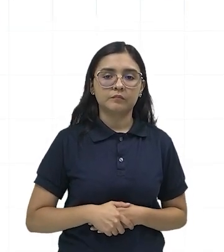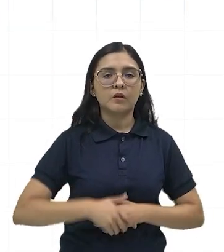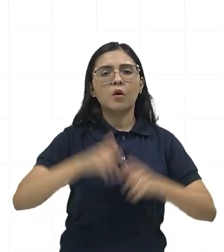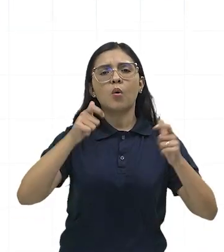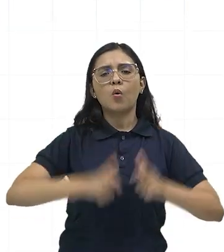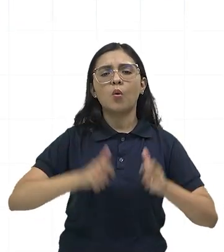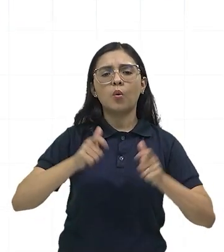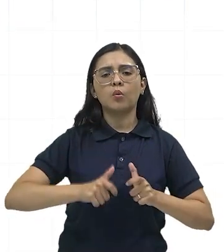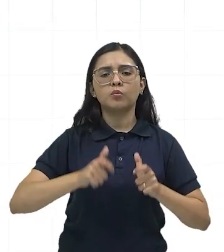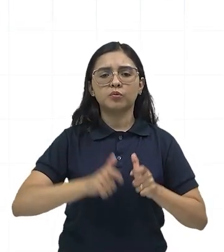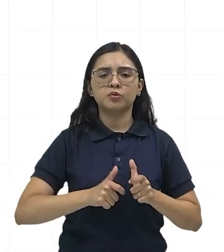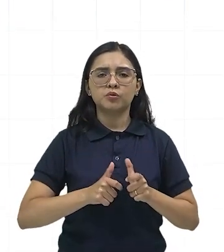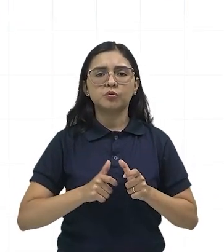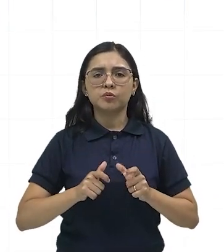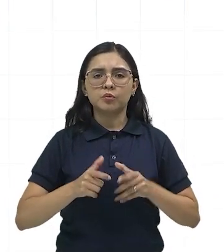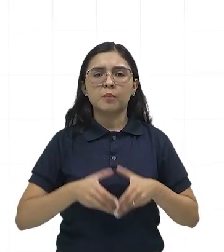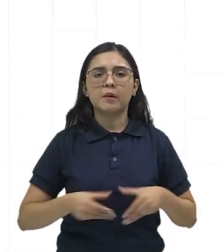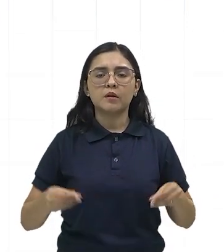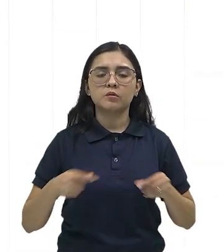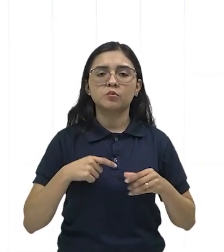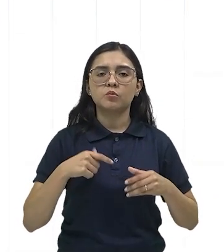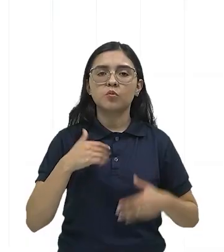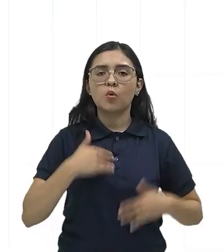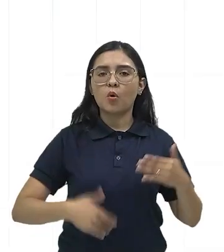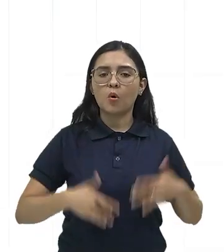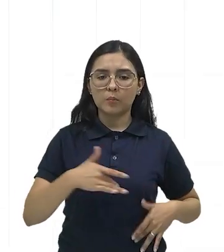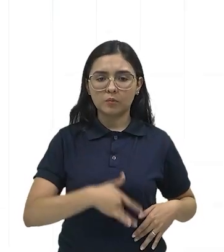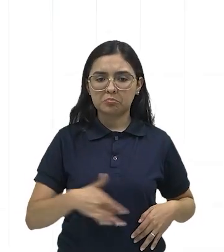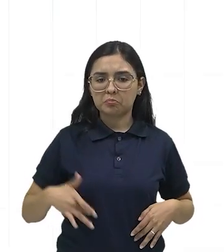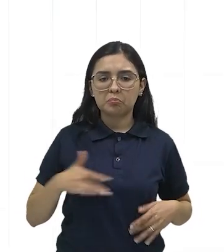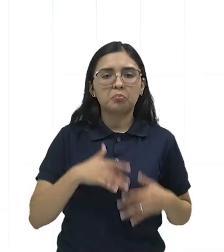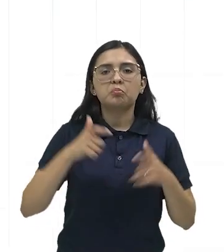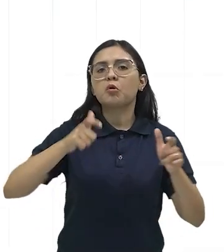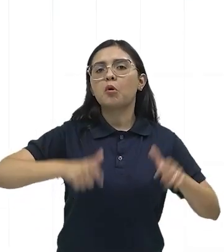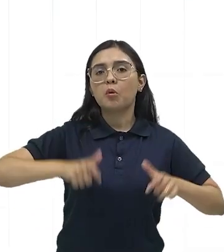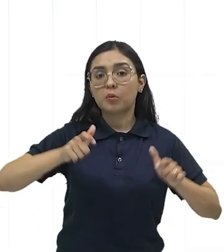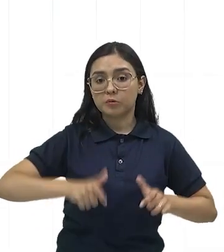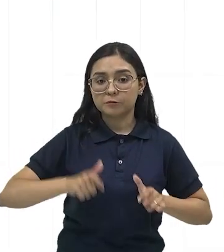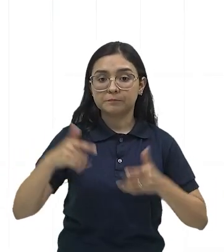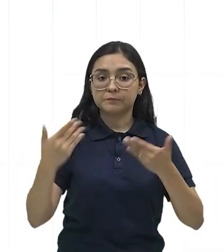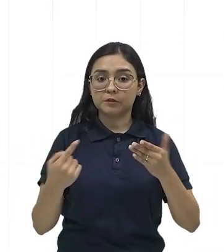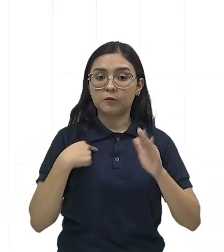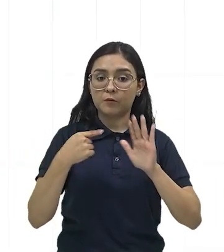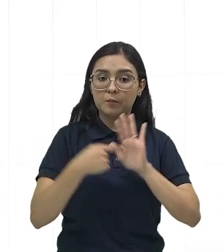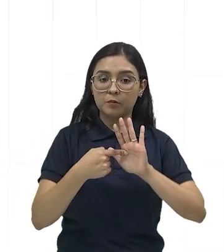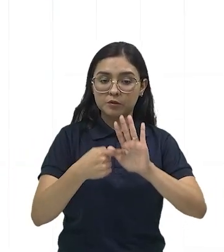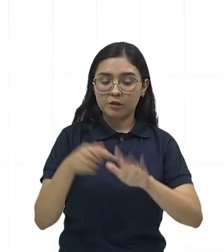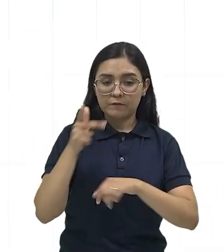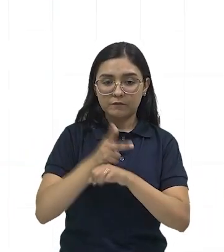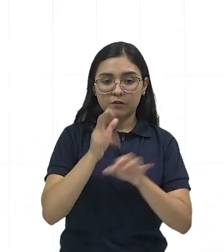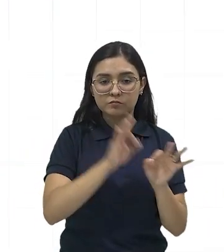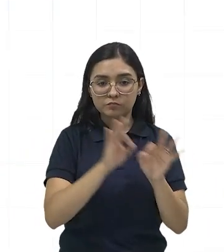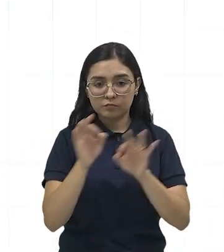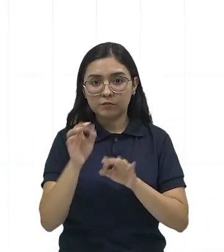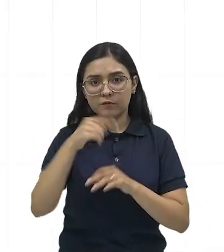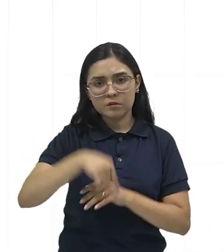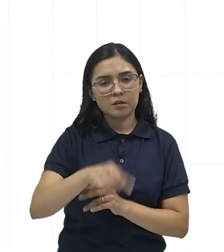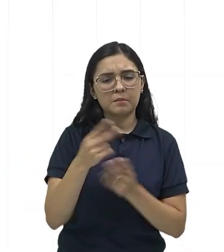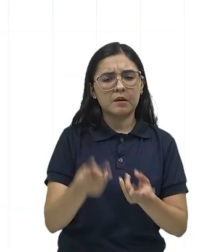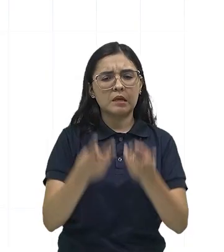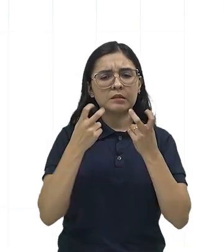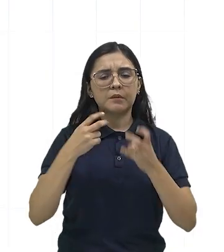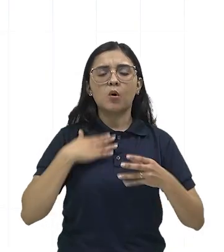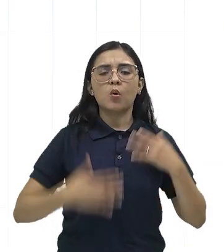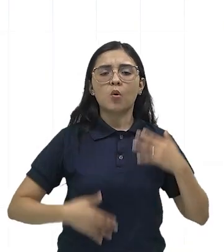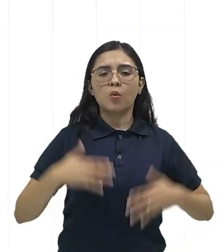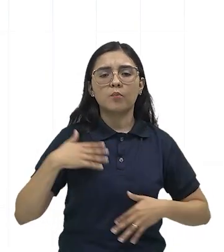está localizado no nosso corpo? Olha, aqui eu trouxe esse vídeo aqui para que vocês vejam, né? Aqui é o